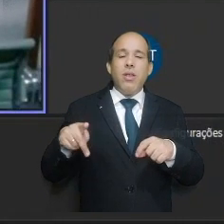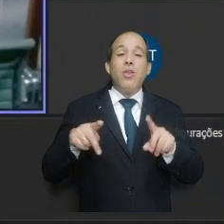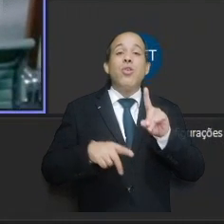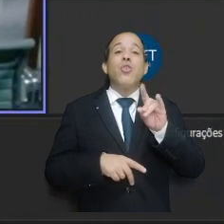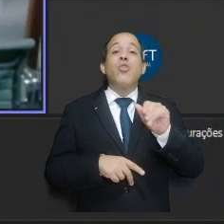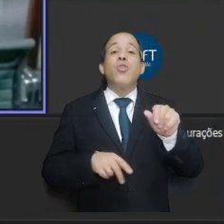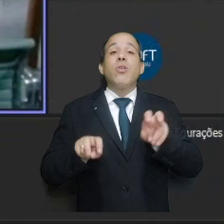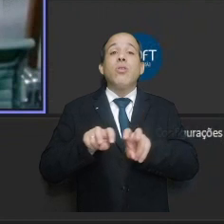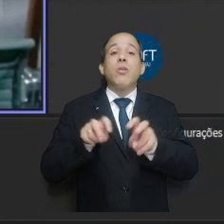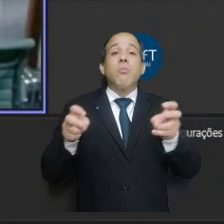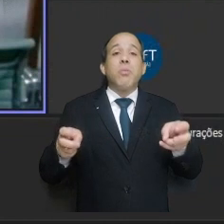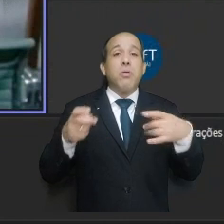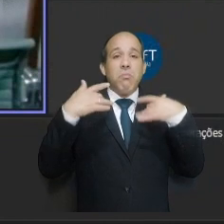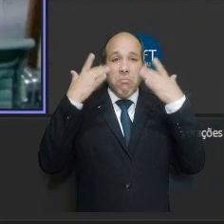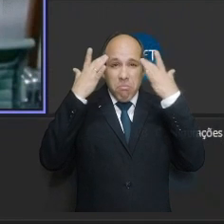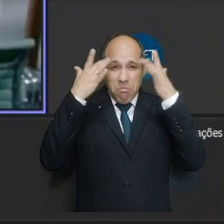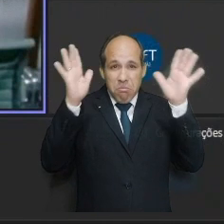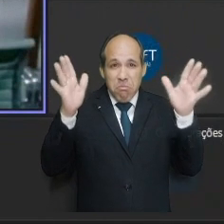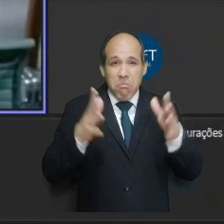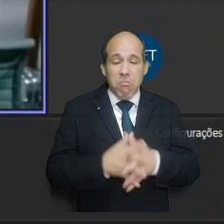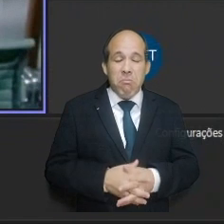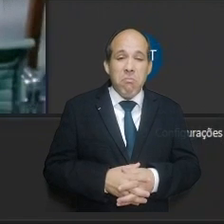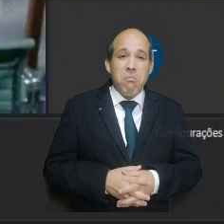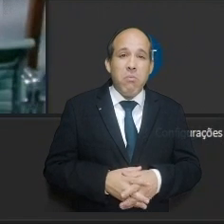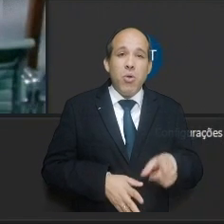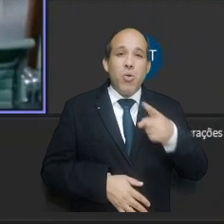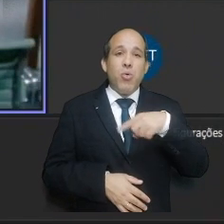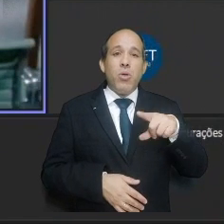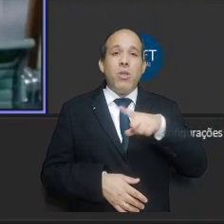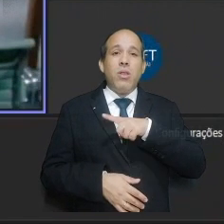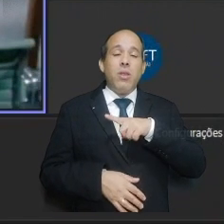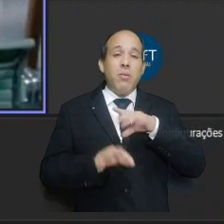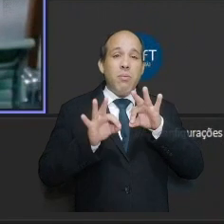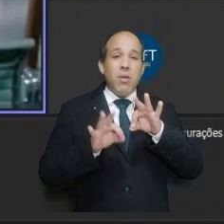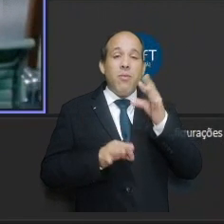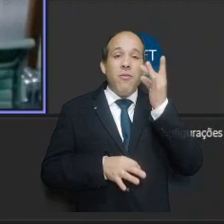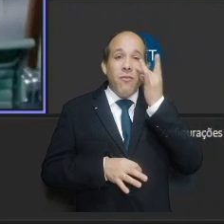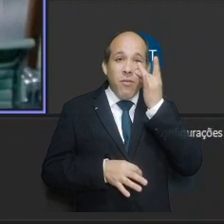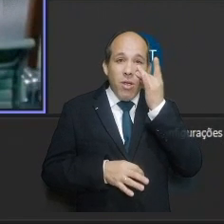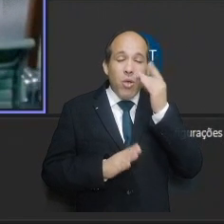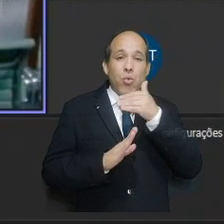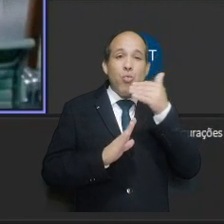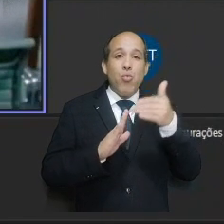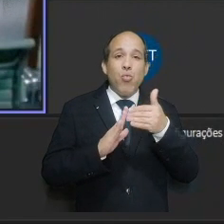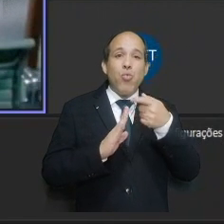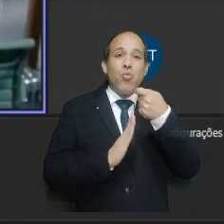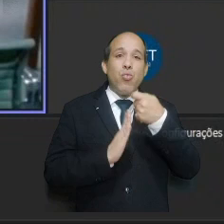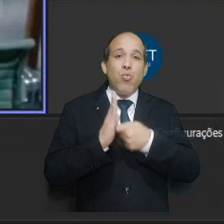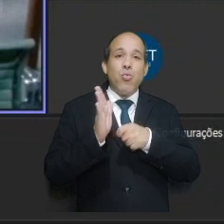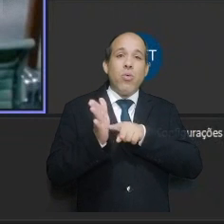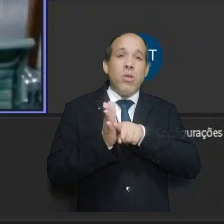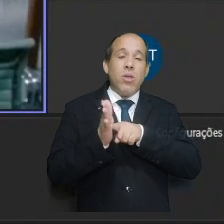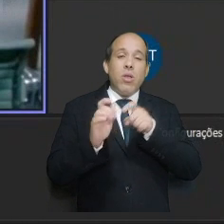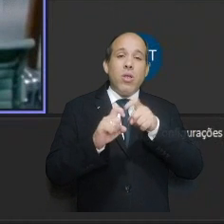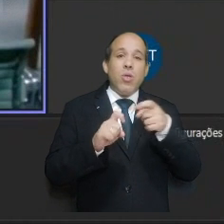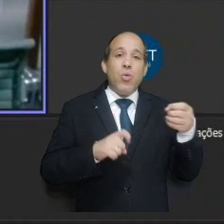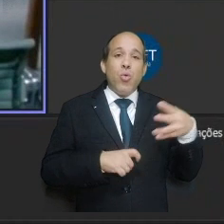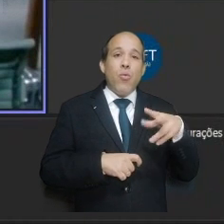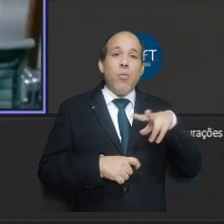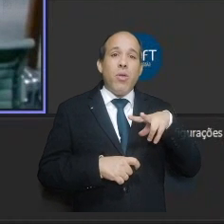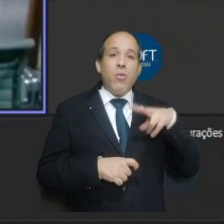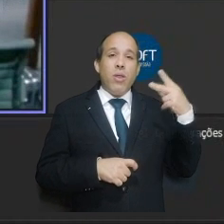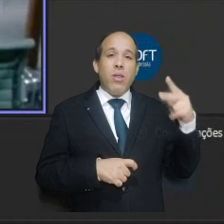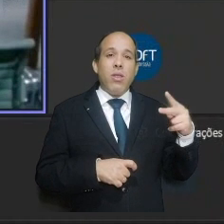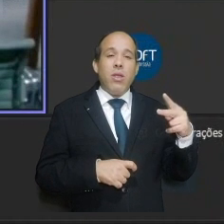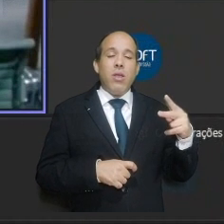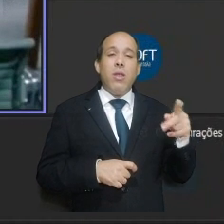ao resultado no dia da banca, ninguém se sabe. O que a gente tem de concreto hoje é que todos os laudos, inclusive um novo